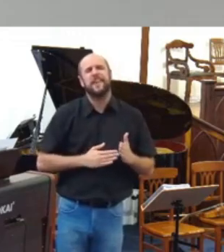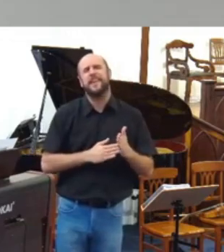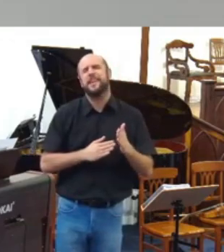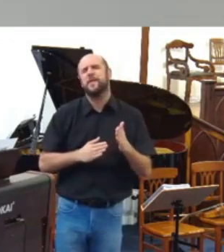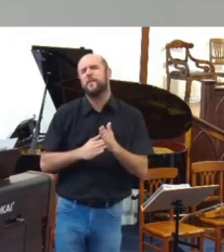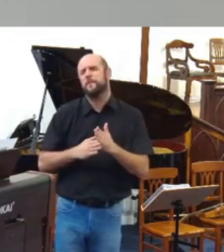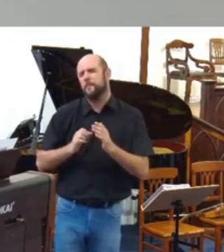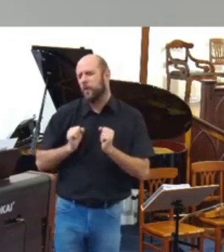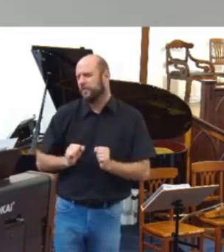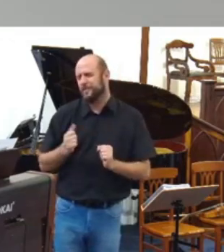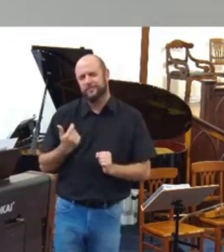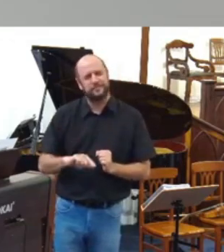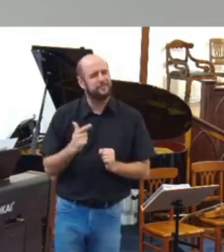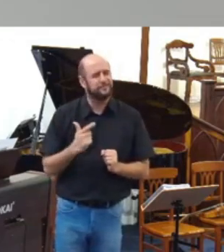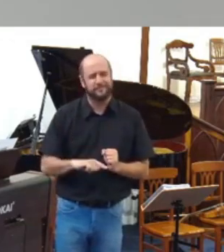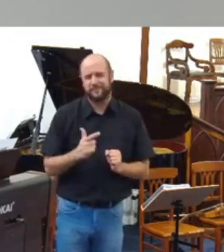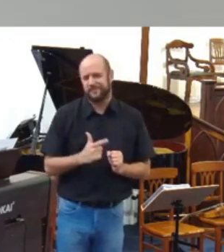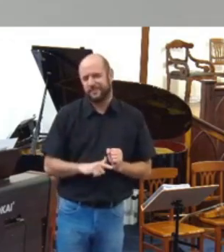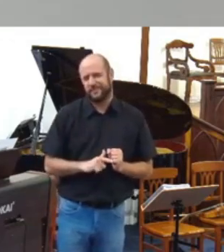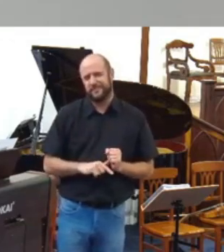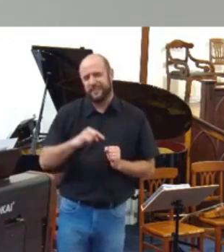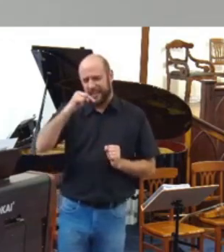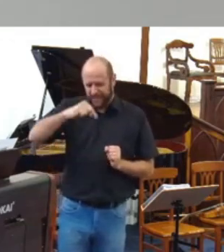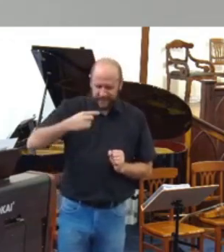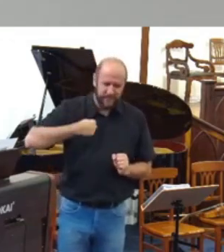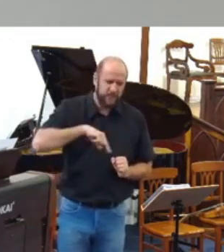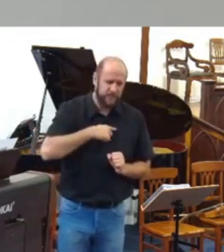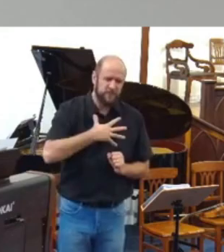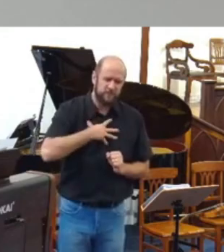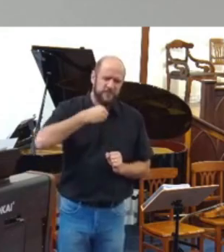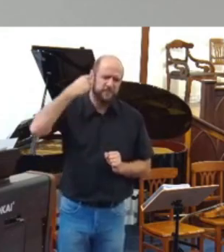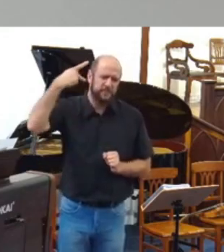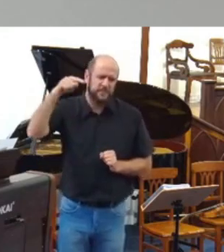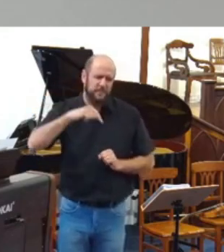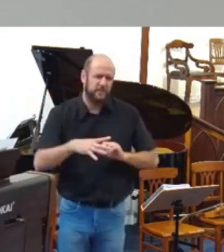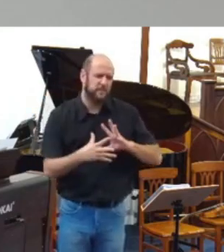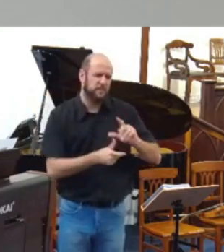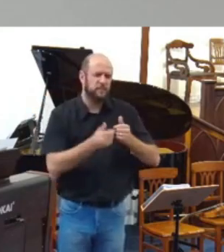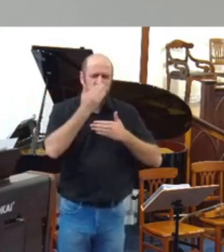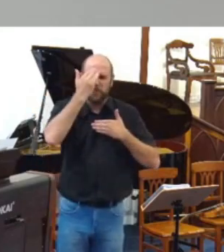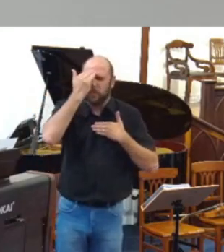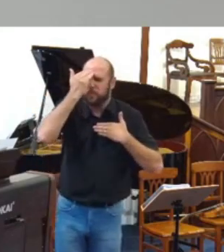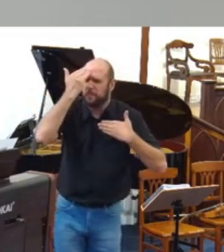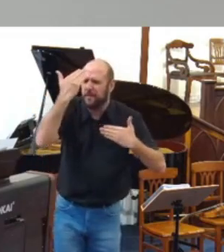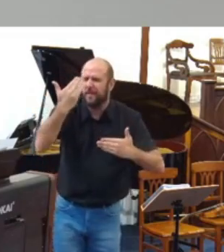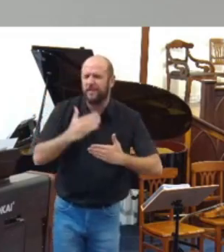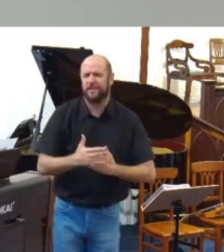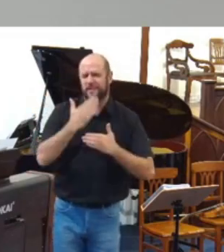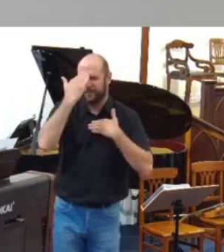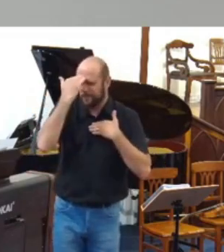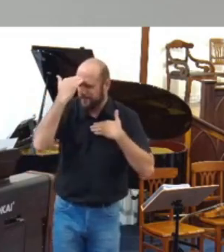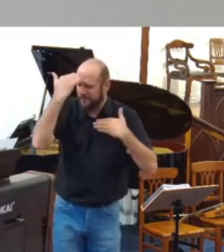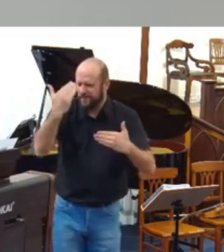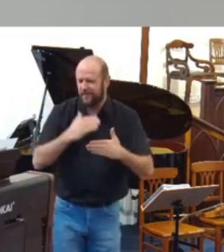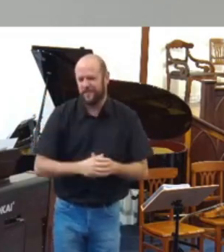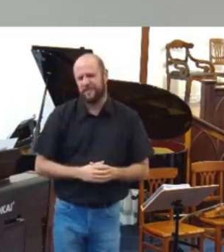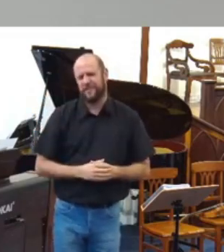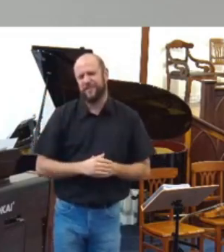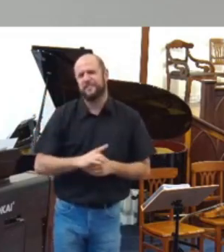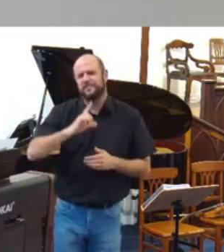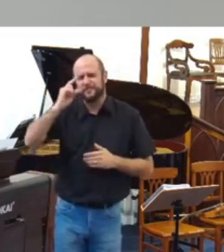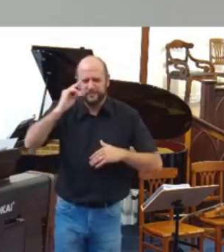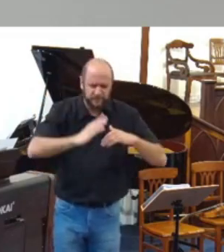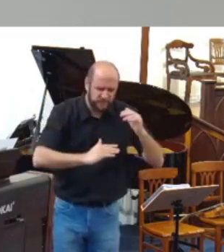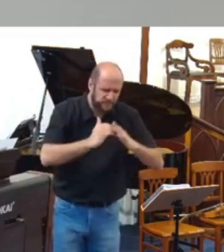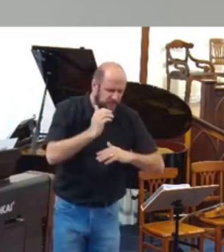para o teu poder através dos seus filhos no mundo. Muito obrigado por isso. Nossa gratidão, Senhor, por isso que o Senhor está